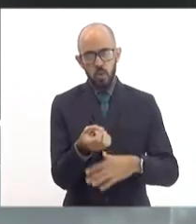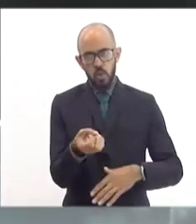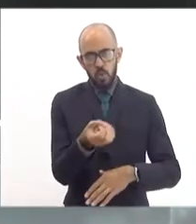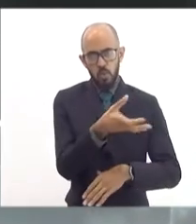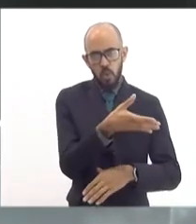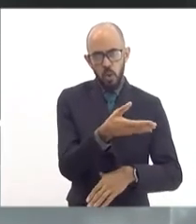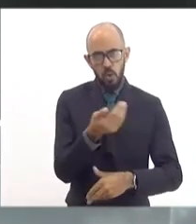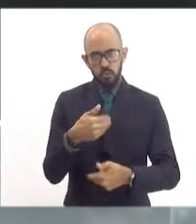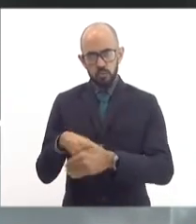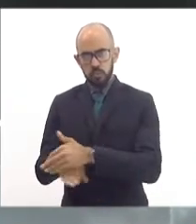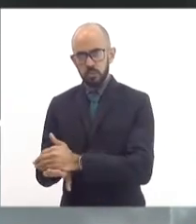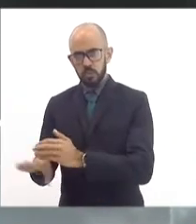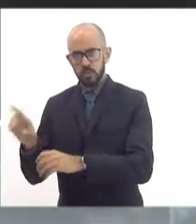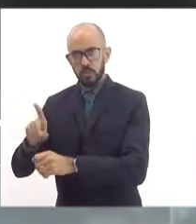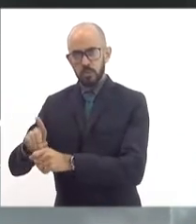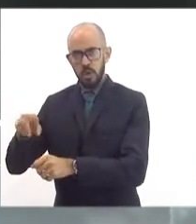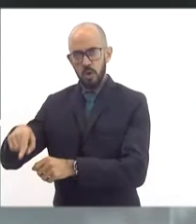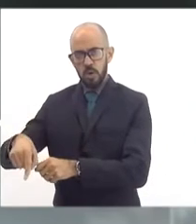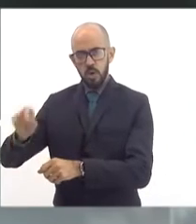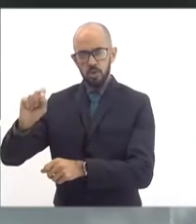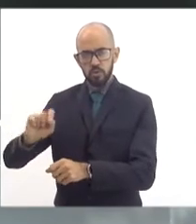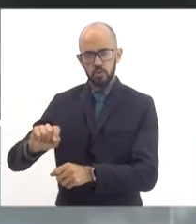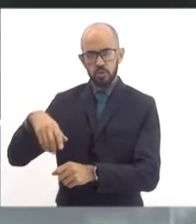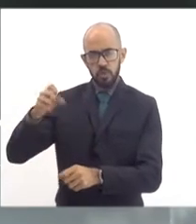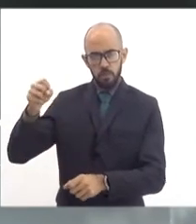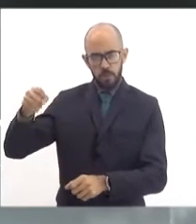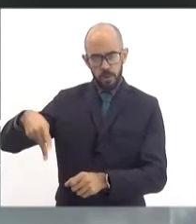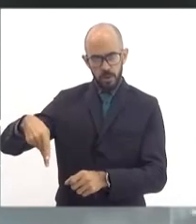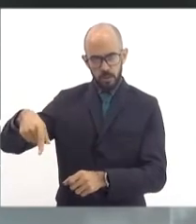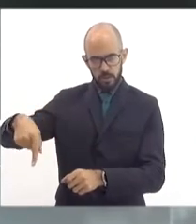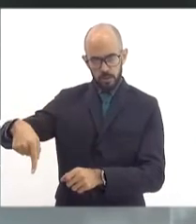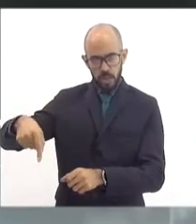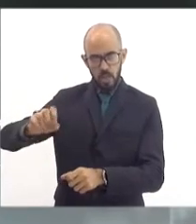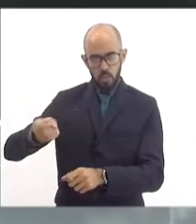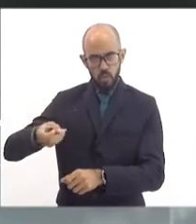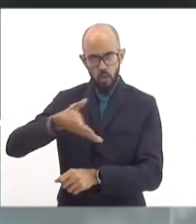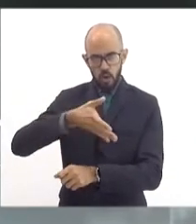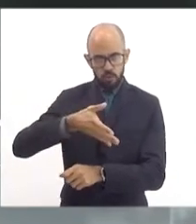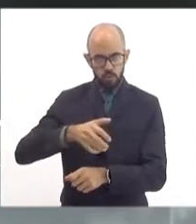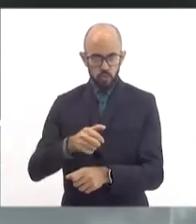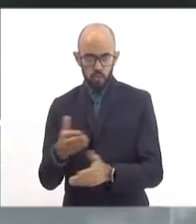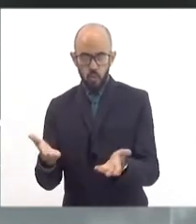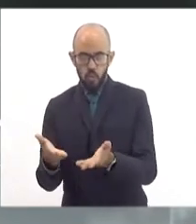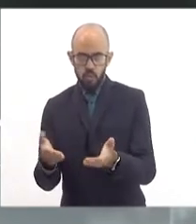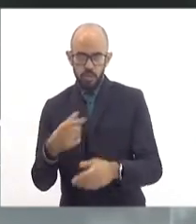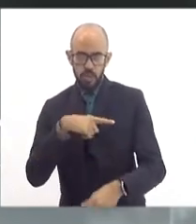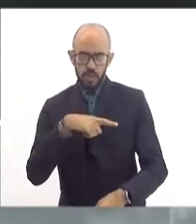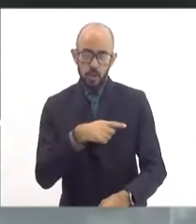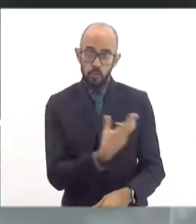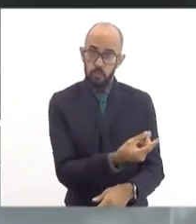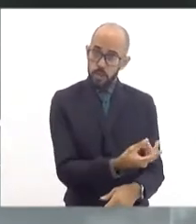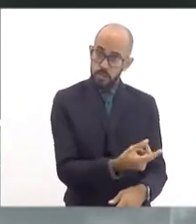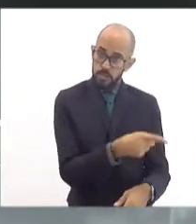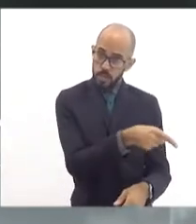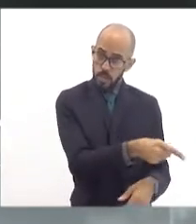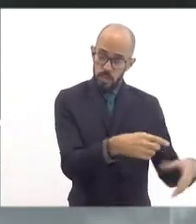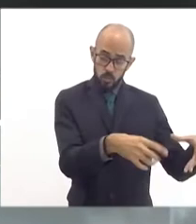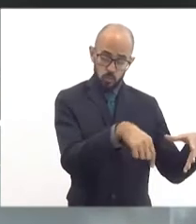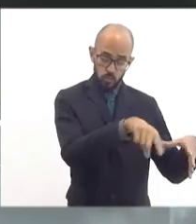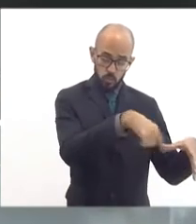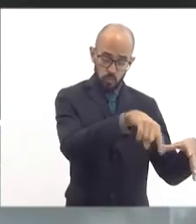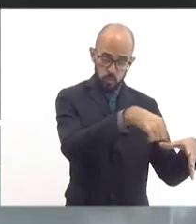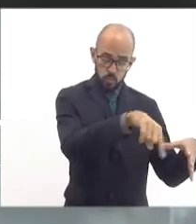o fundo previdenciário. Então, hoje, nós temos um fundo financeiro com